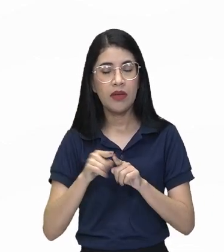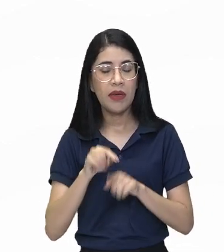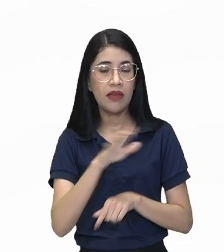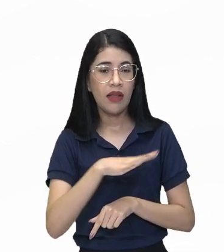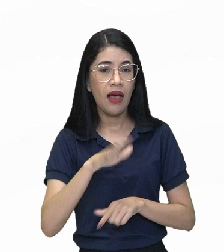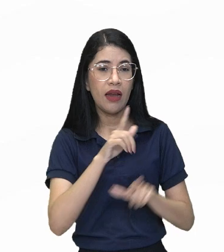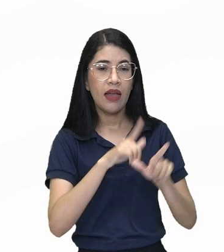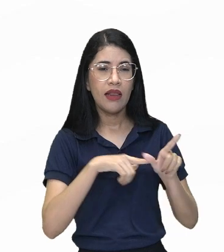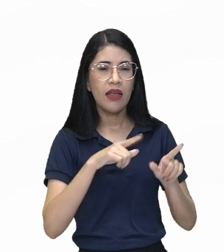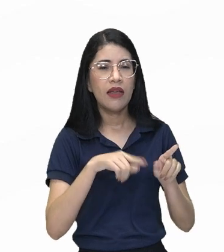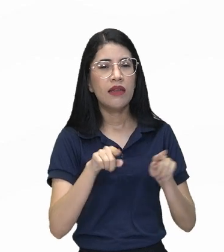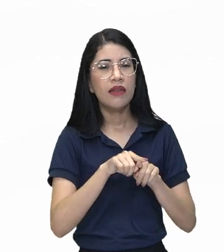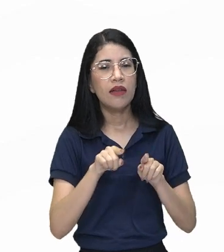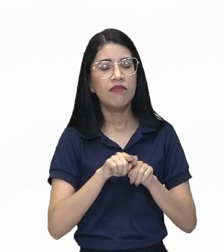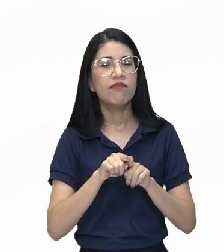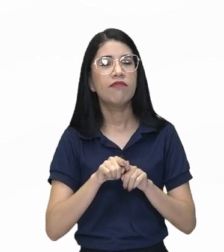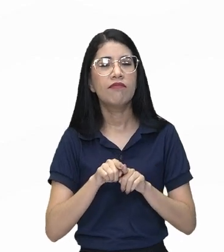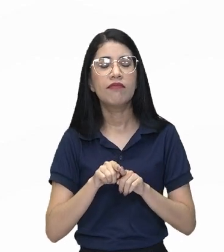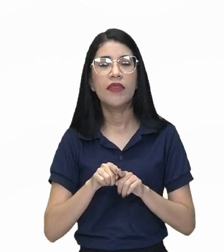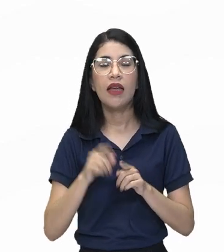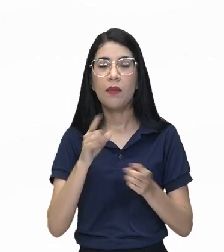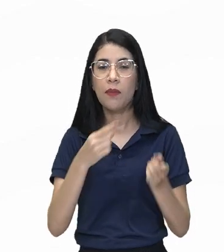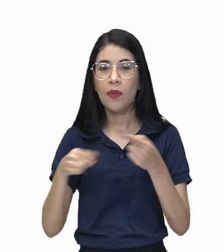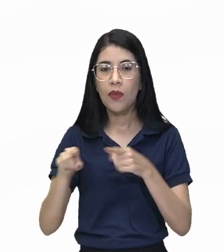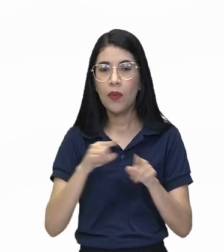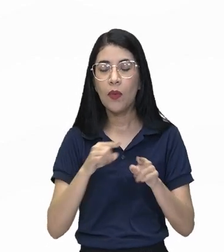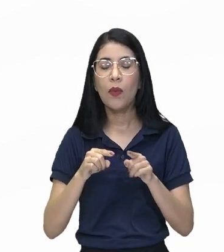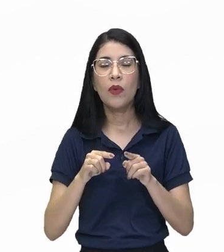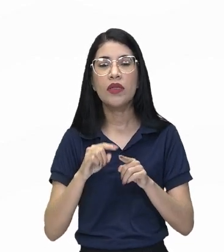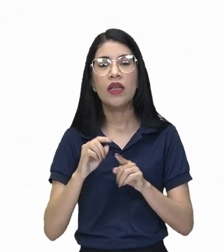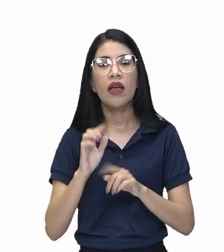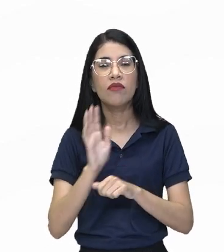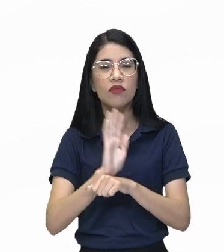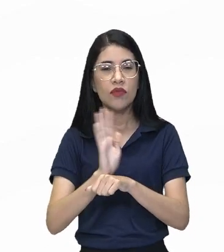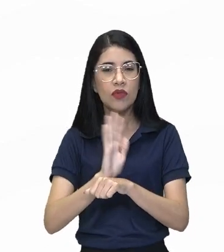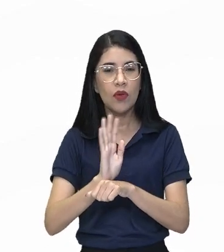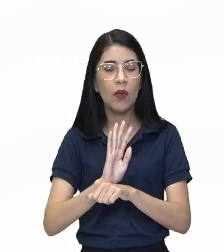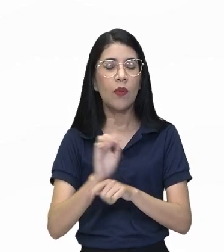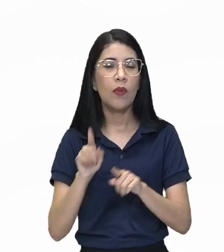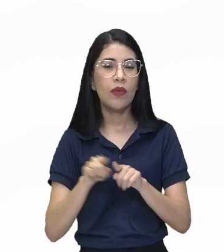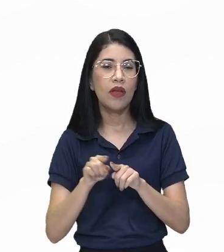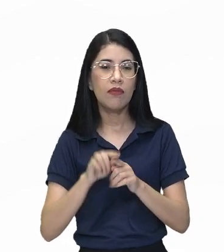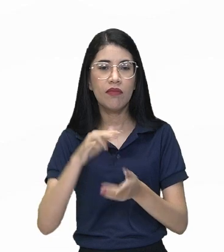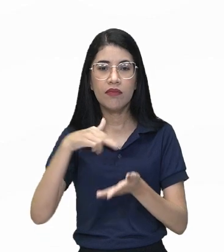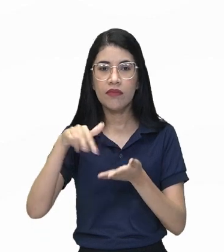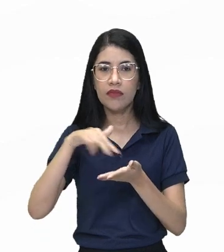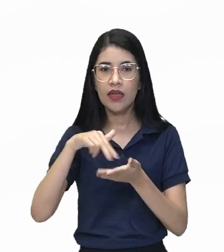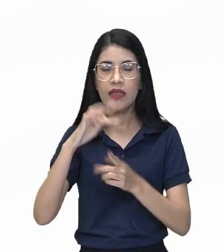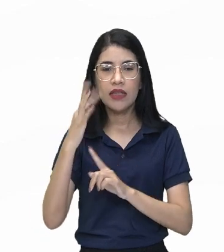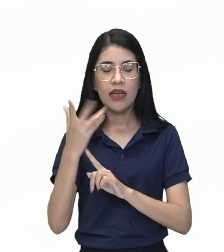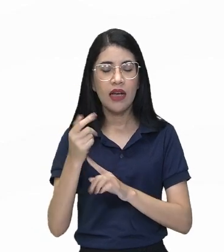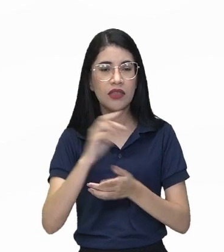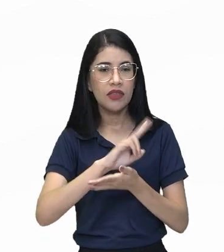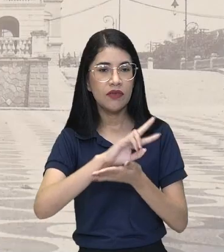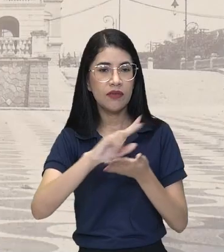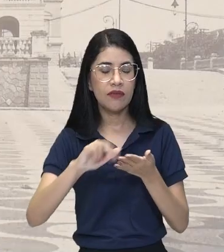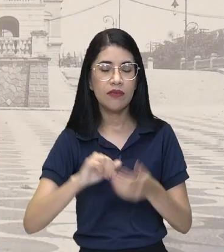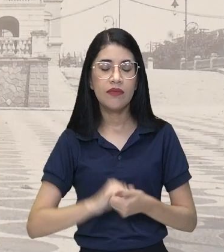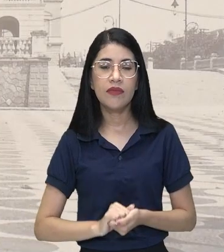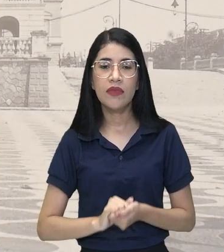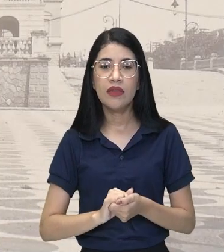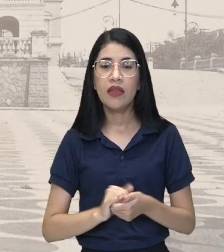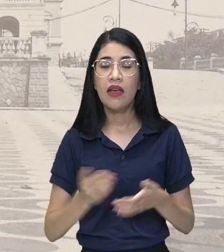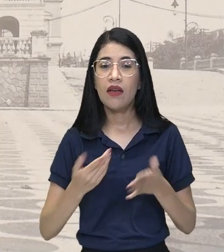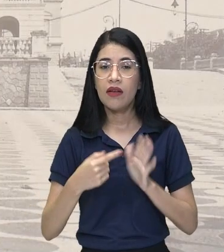da música, das artes visuais, do cinema e da dança. Então, eu trago para vocês aqui